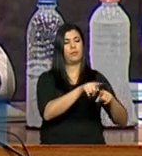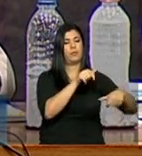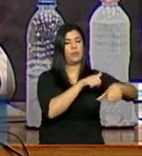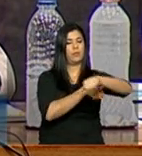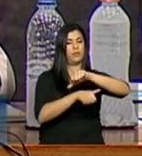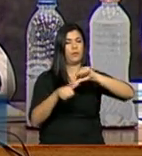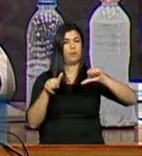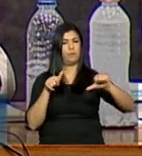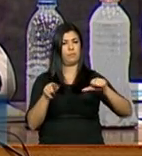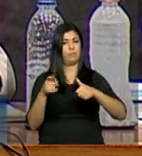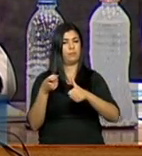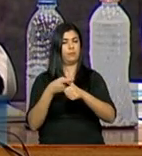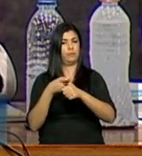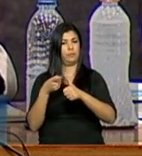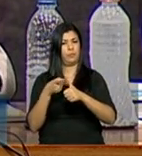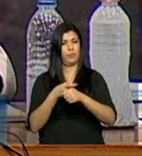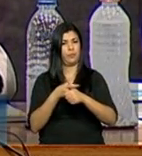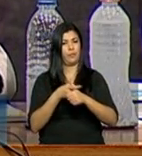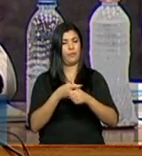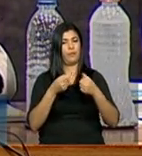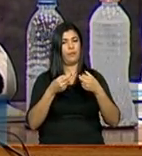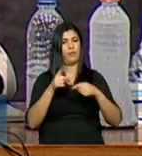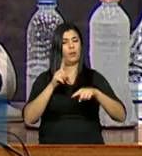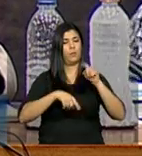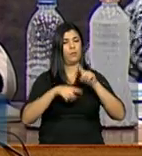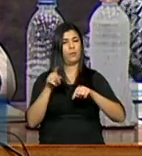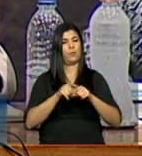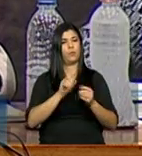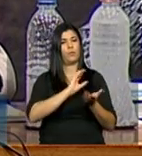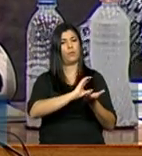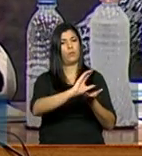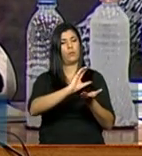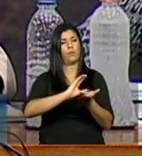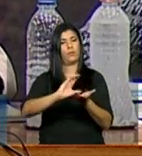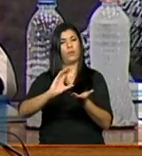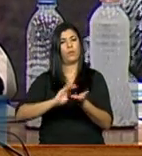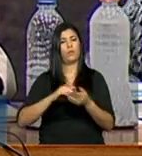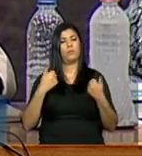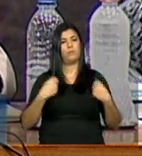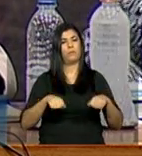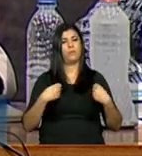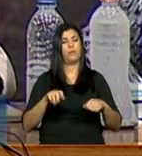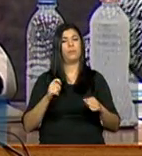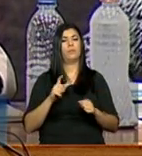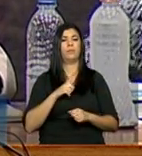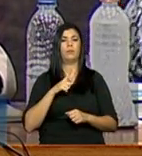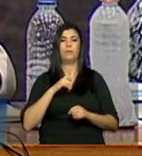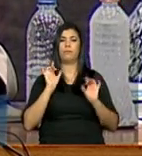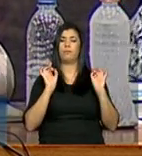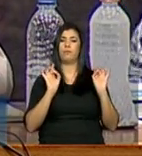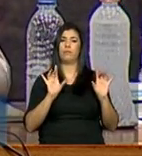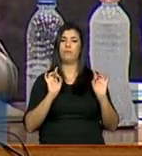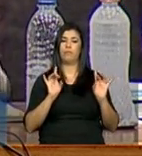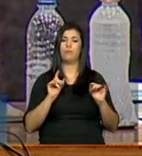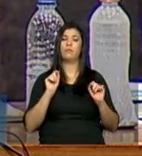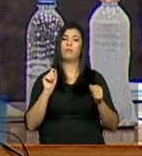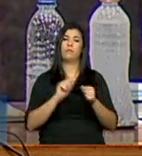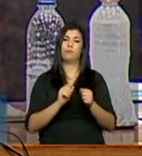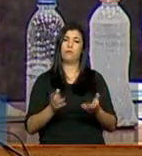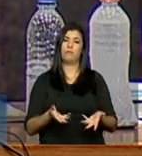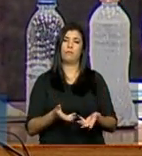transformar isto em recursos para atender às suas necessidades específicas. É isso que está sendo